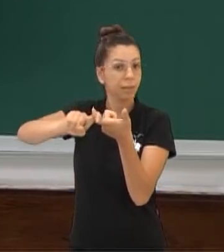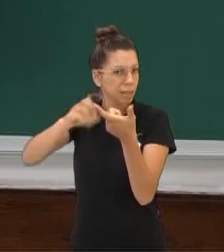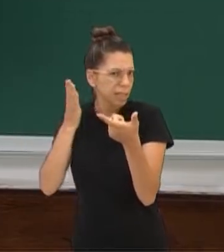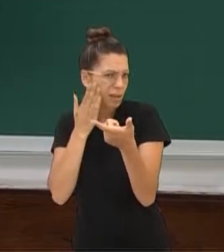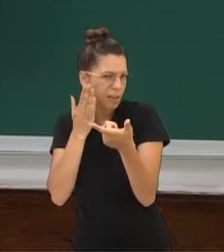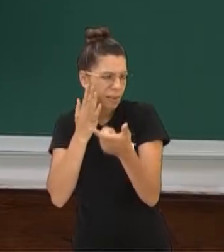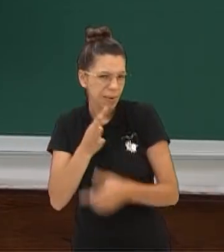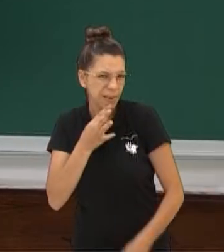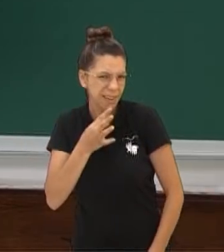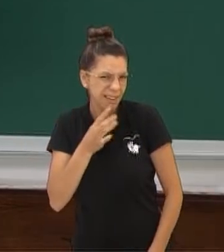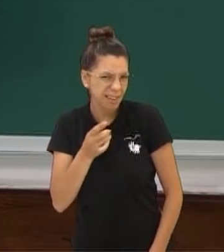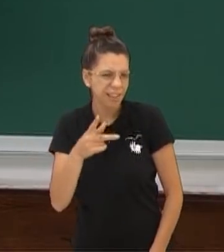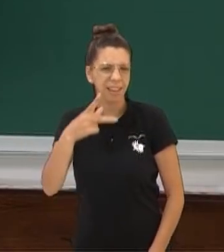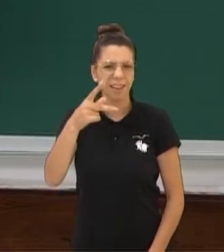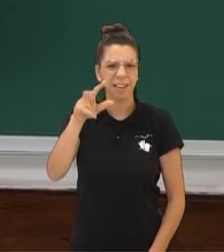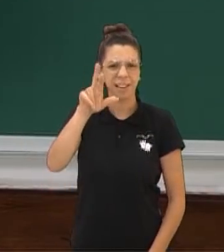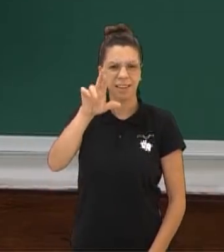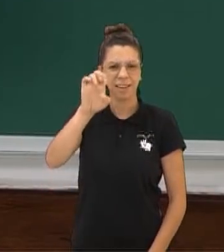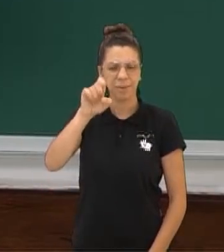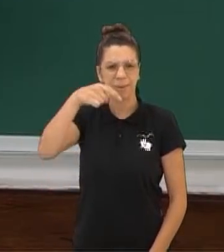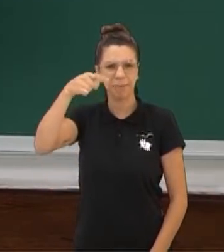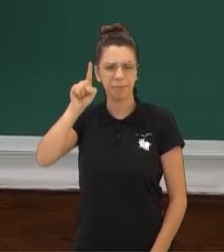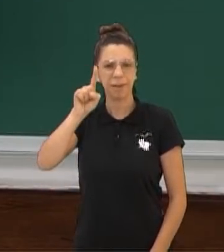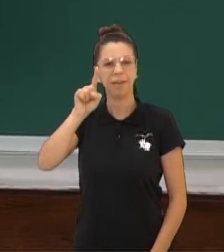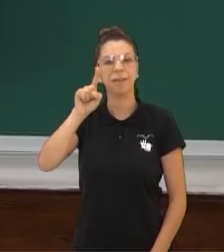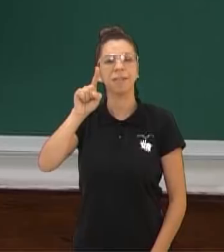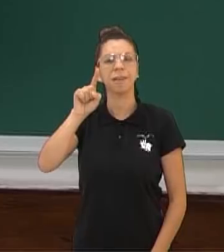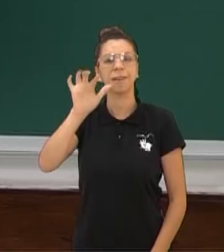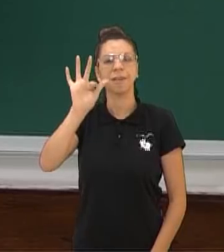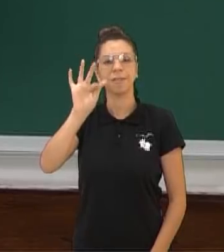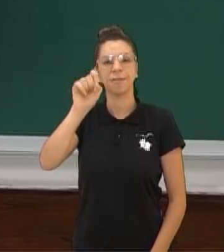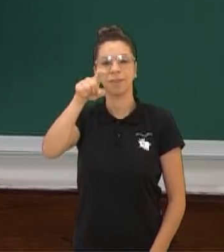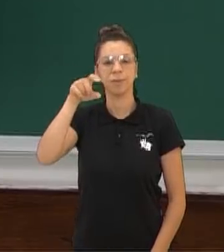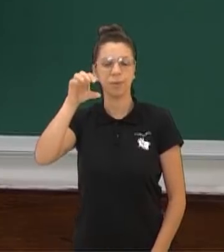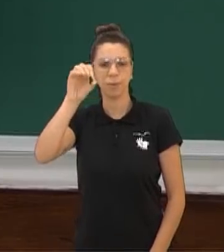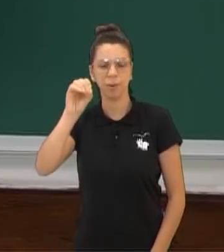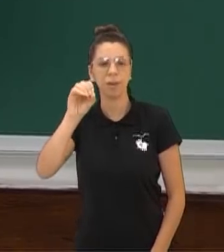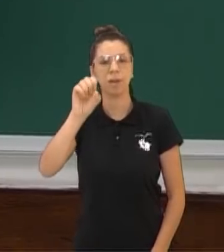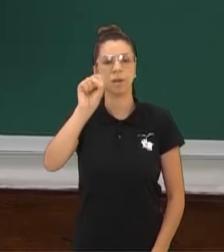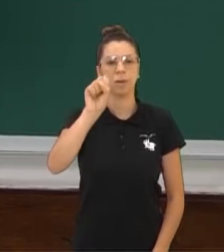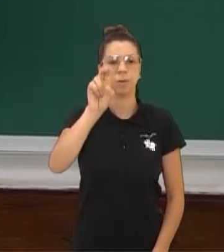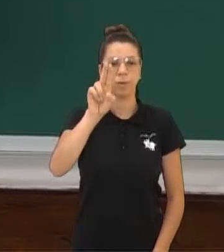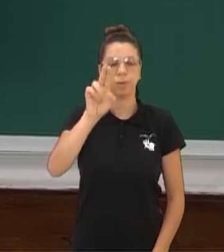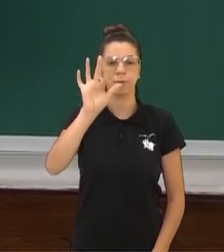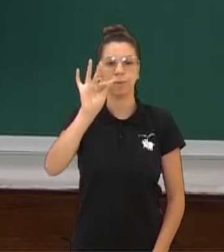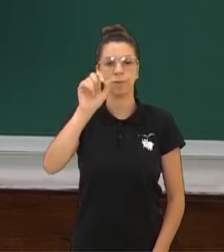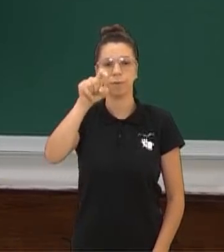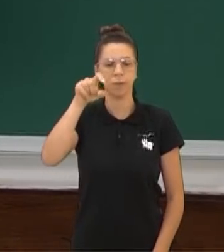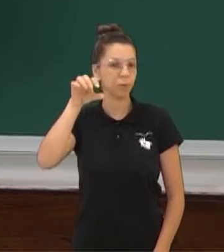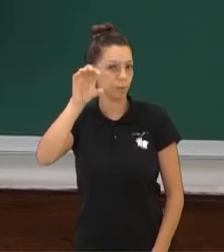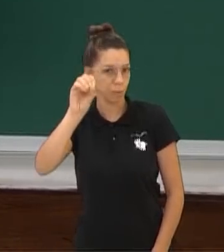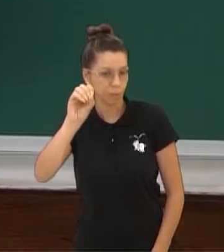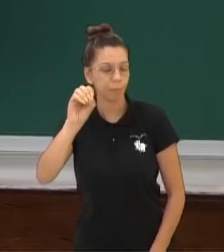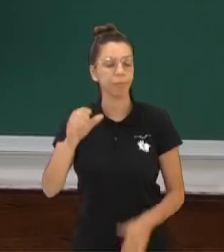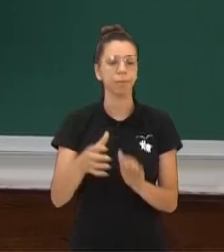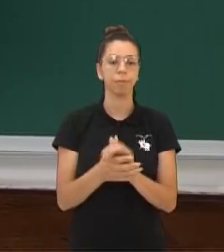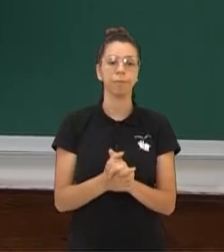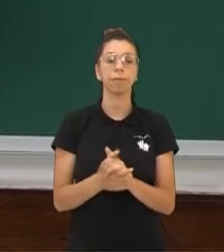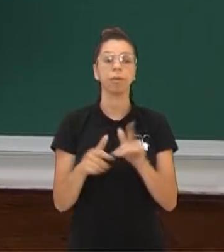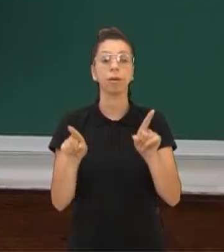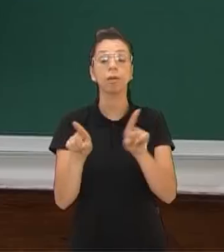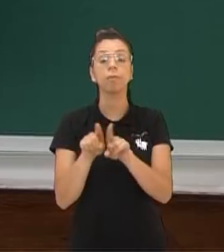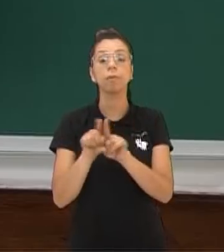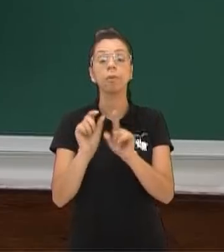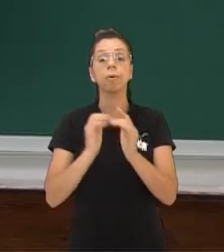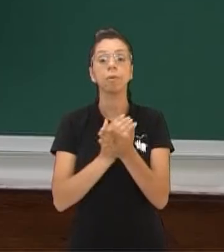que é isso? A gente já vai ver aí nessa aula, tá? Nós vamos começar com um texto falando sobre as histórias